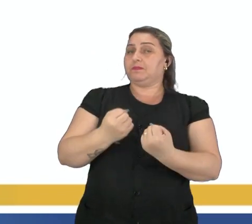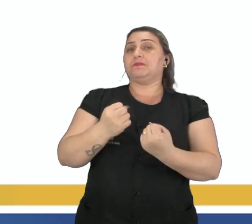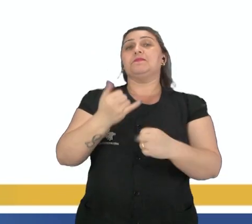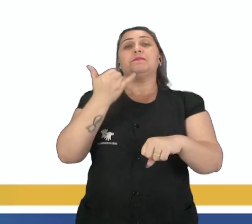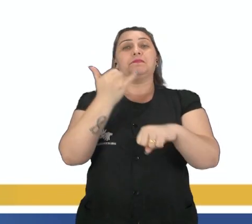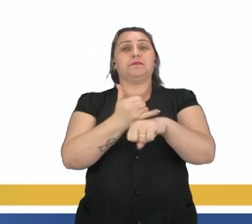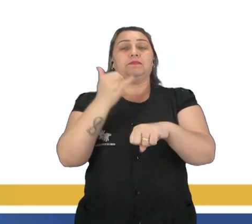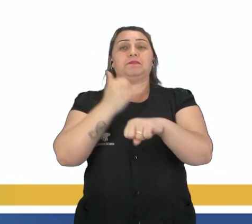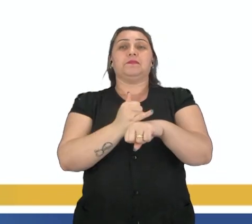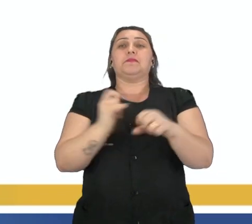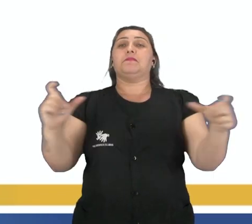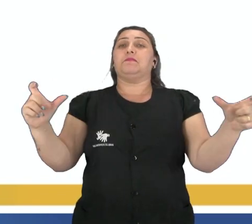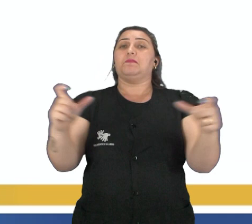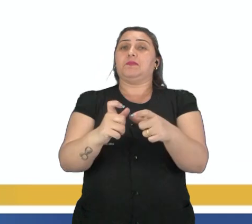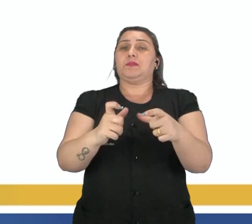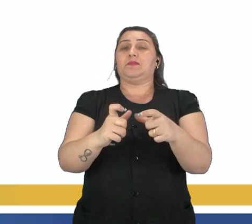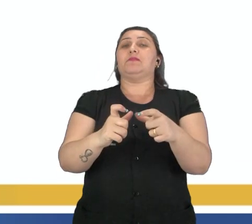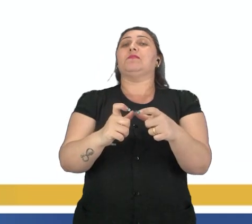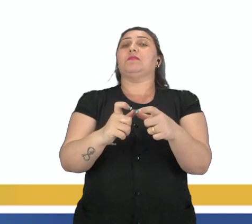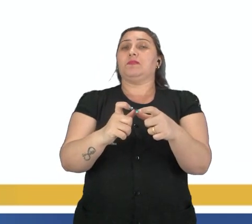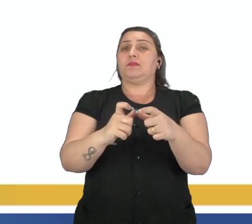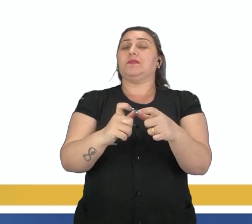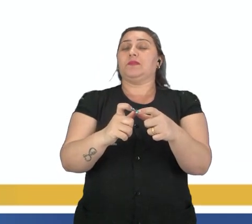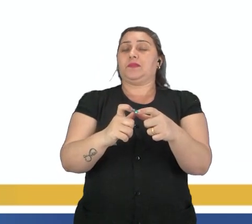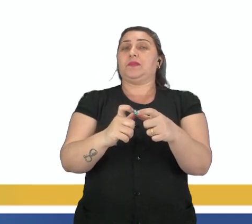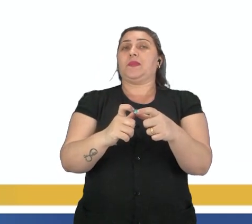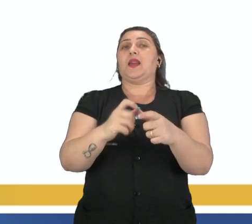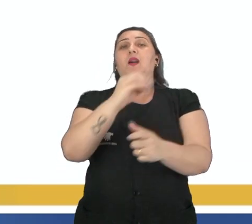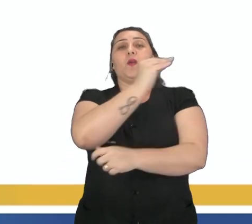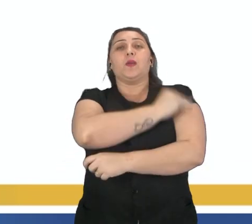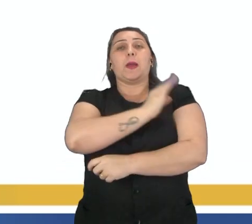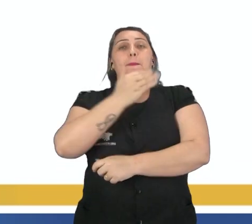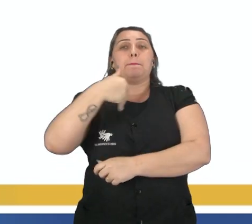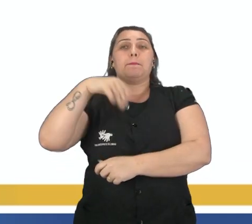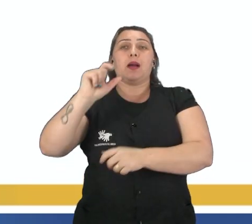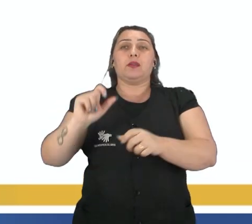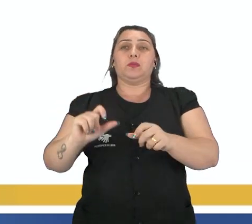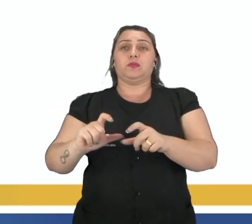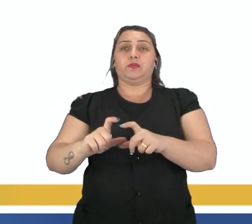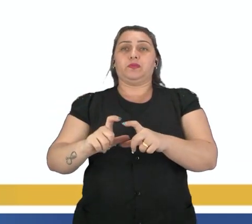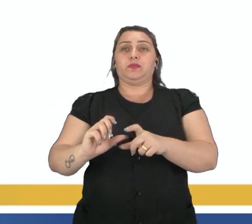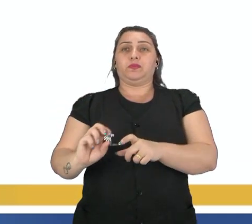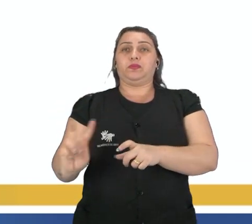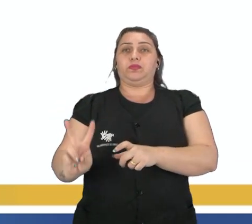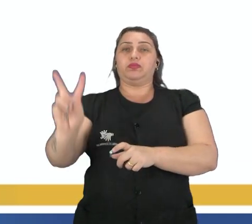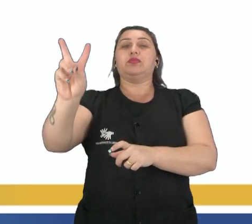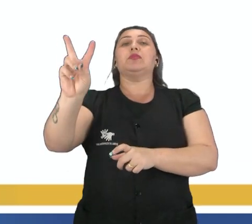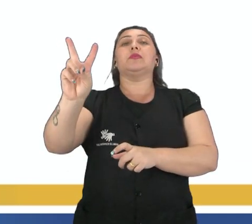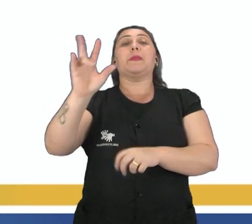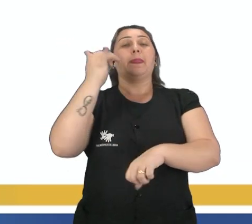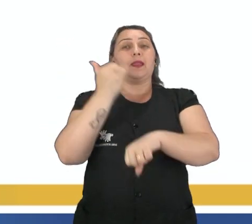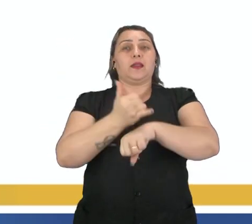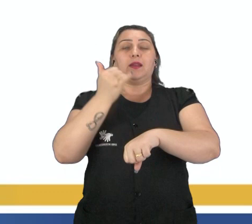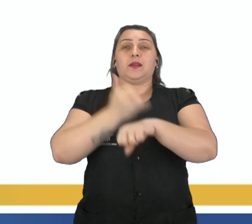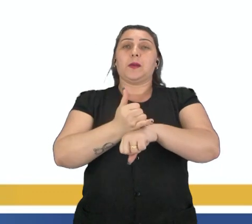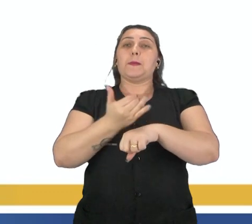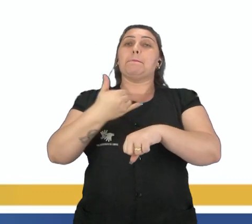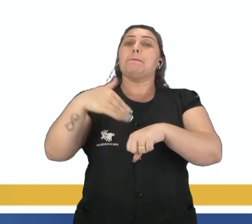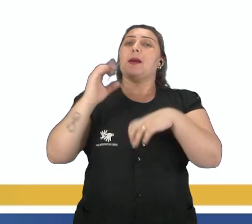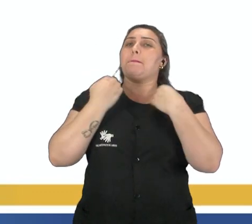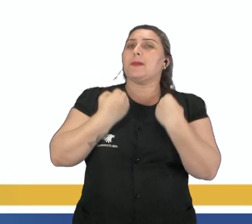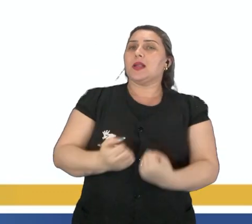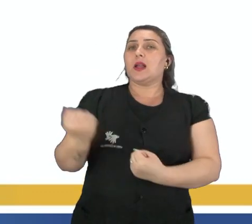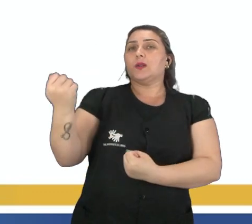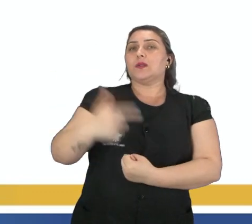ocupar menor volume que de algodão, porque o do algodão ele é muito mais volumoso. E nesse caso, então, o ferro ele é mais denso